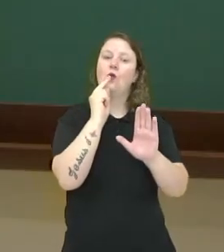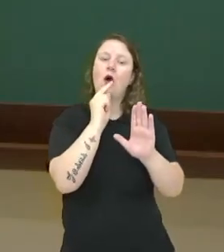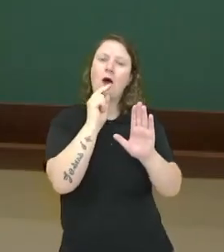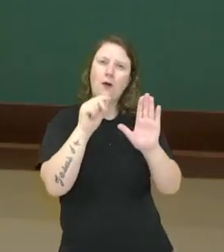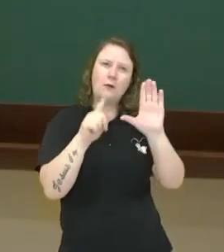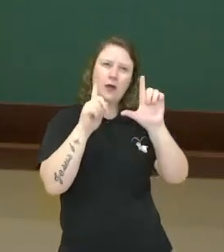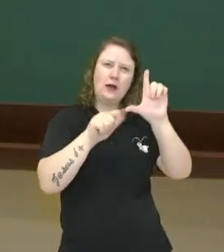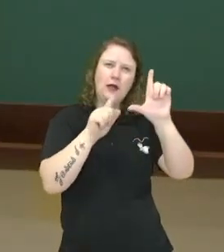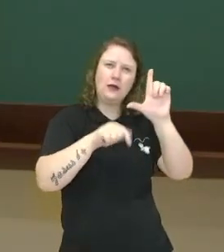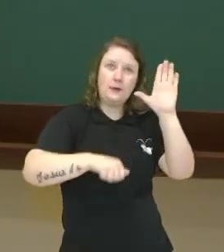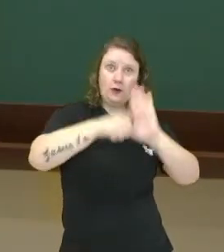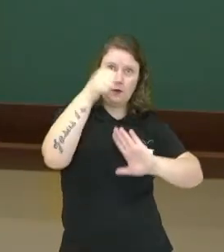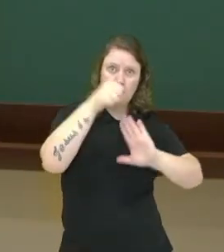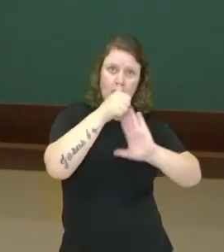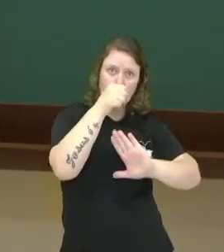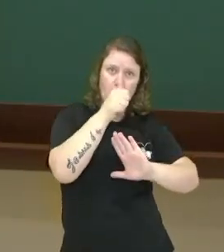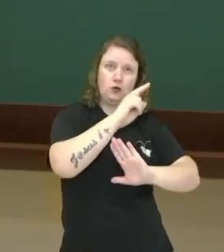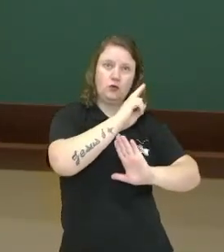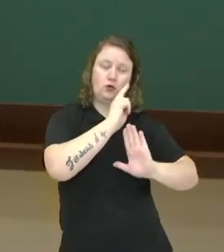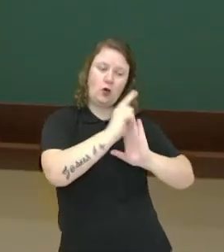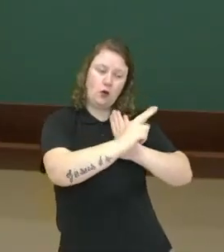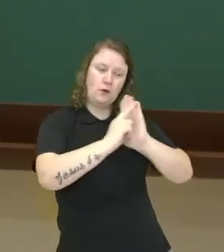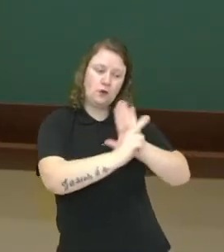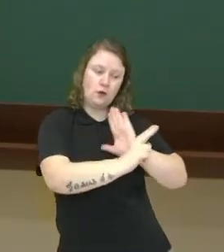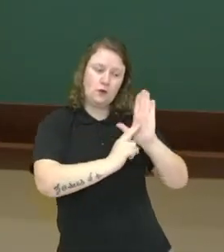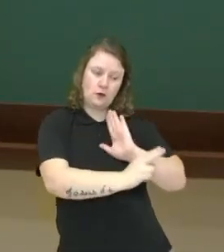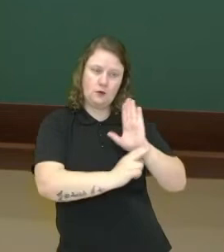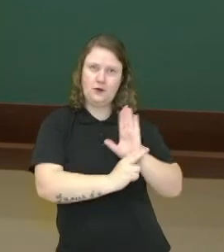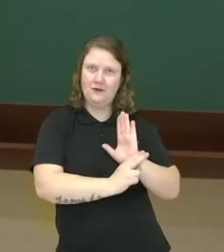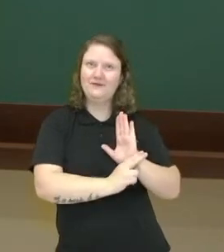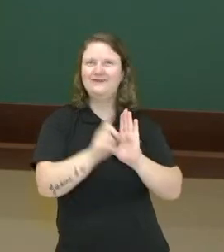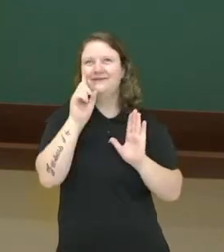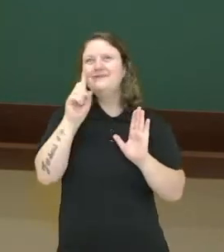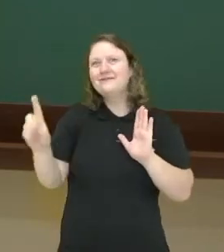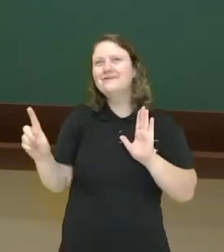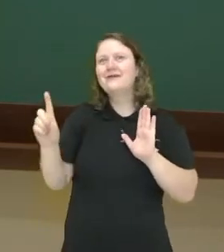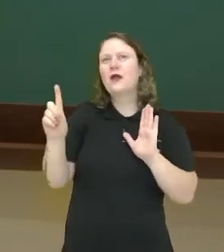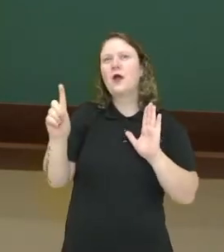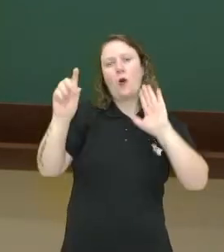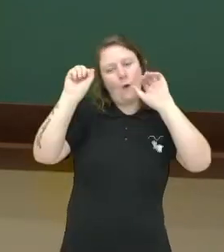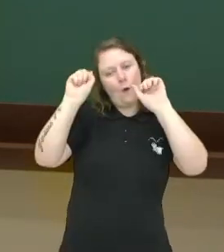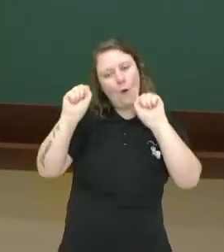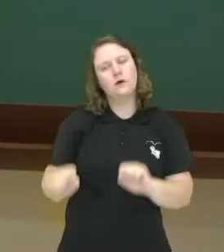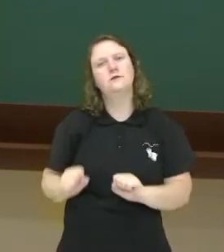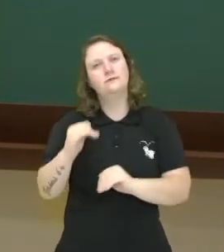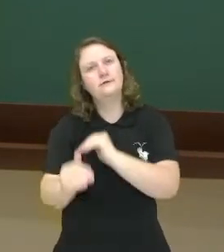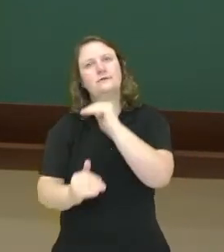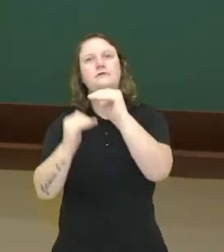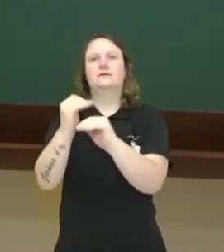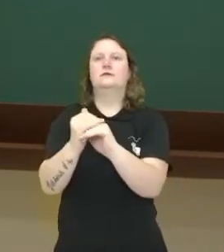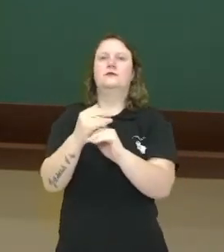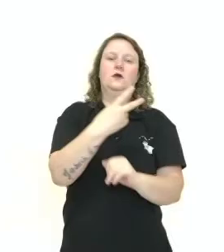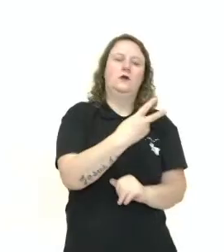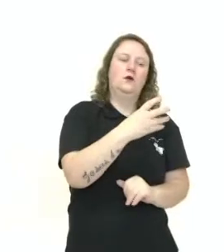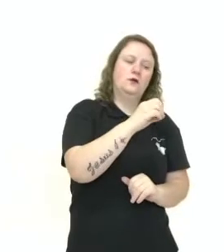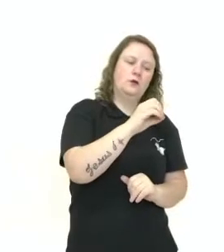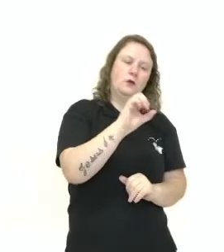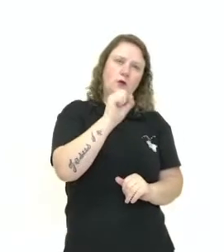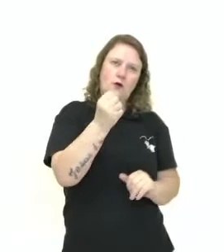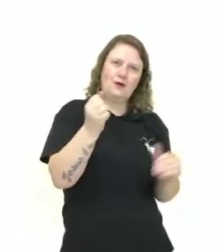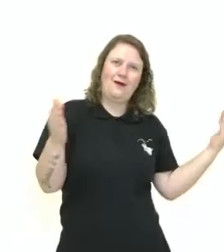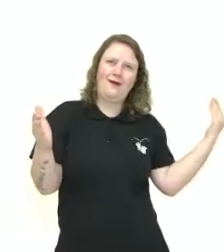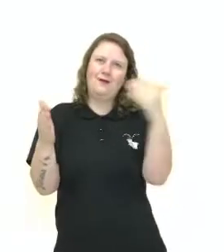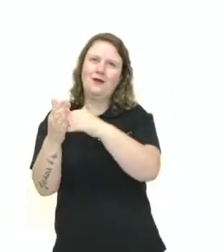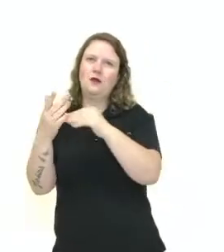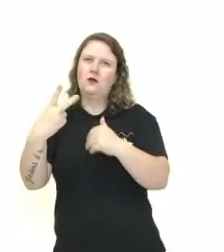países, né, que pertencem a esse grupo de países considerados potências emergentes. Entre 2008 e